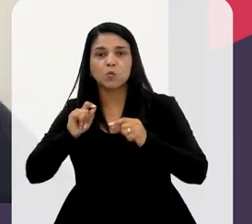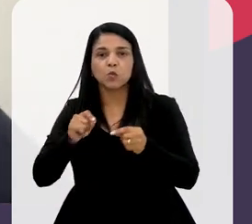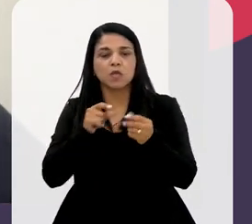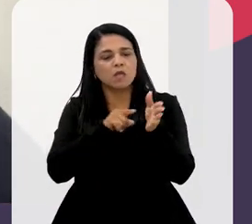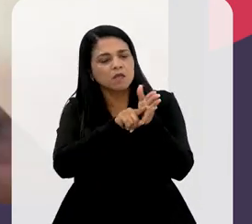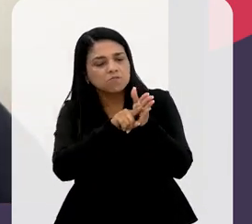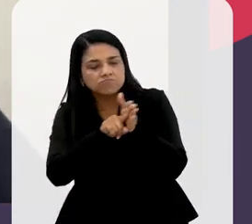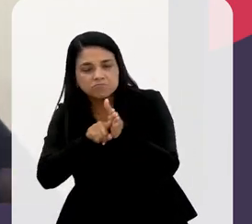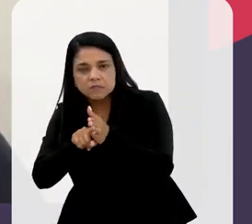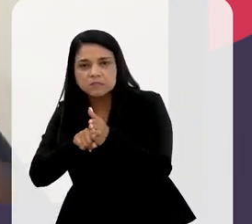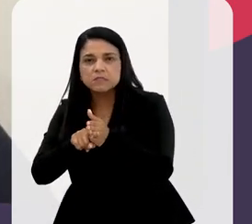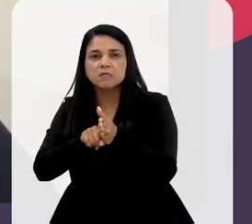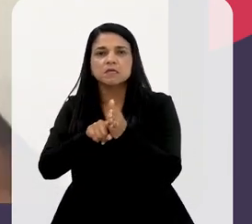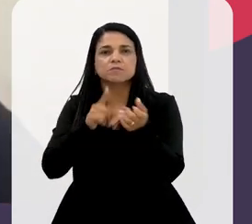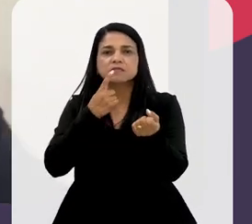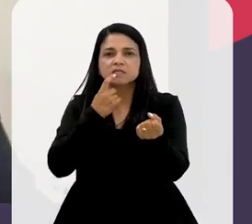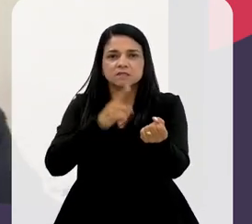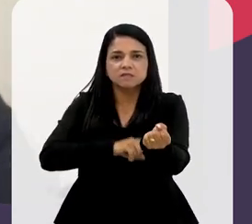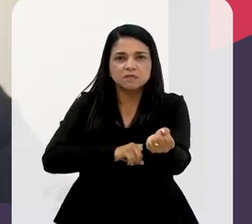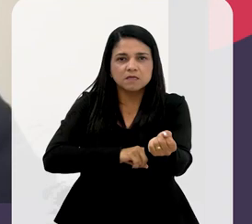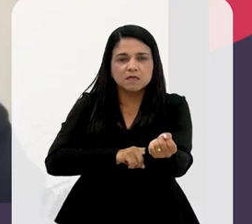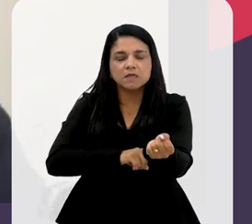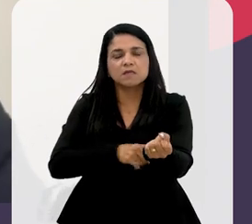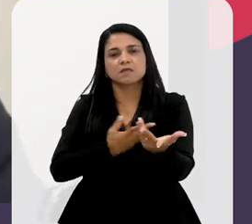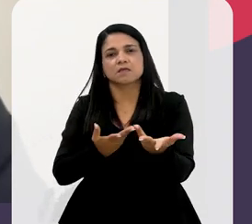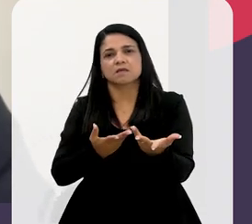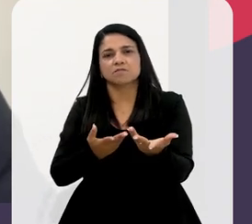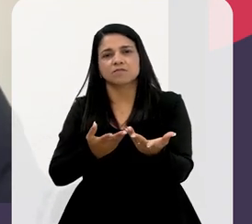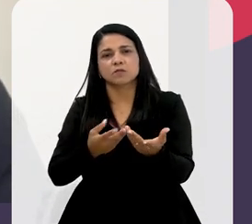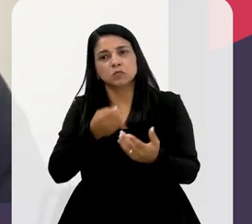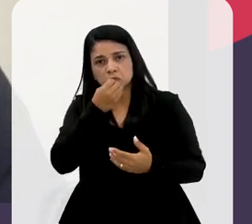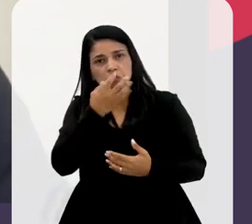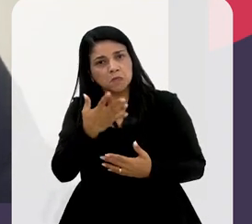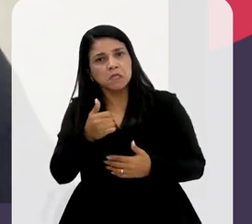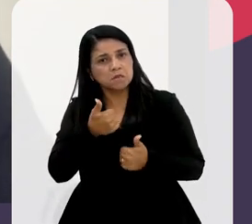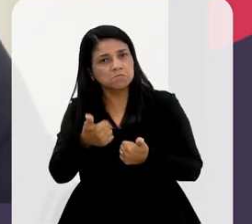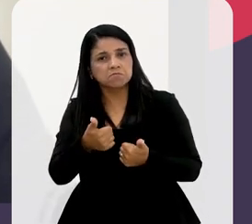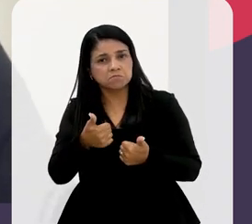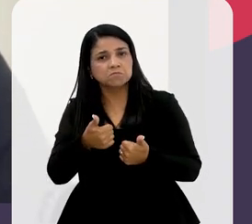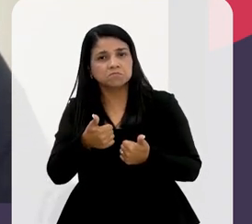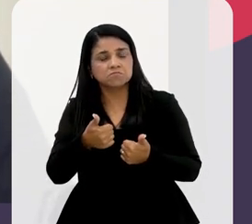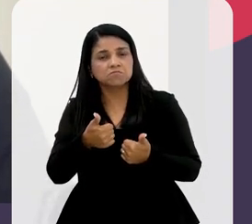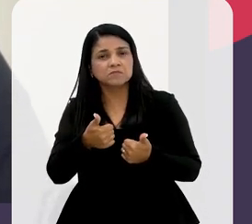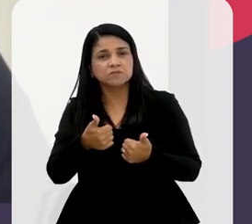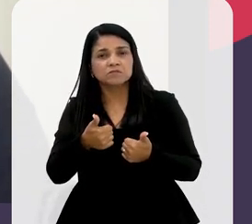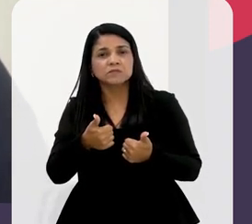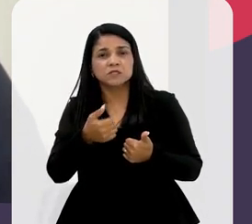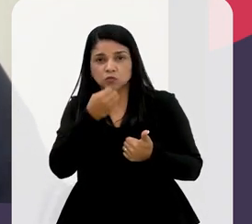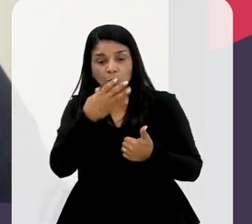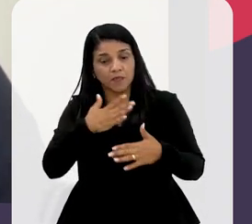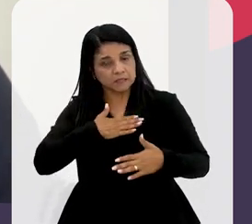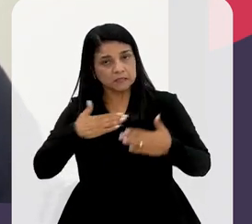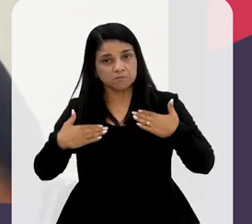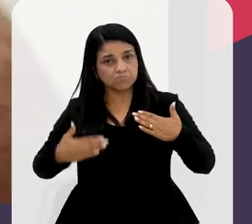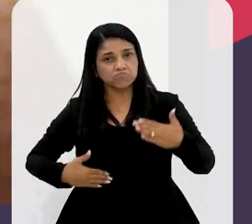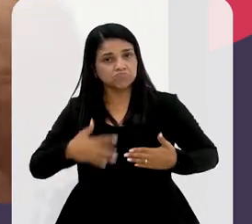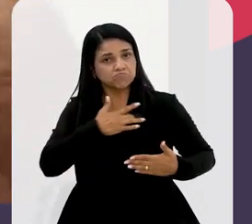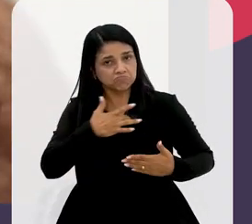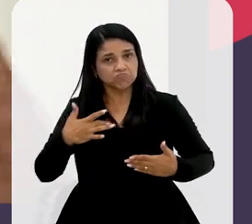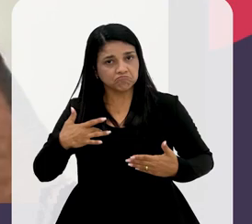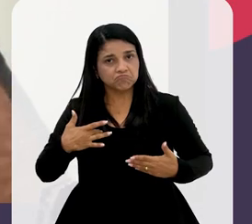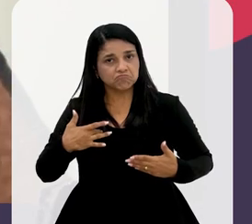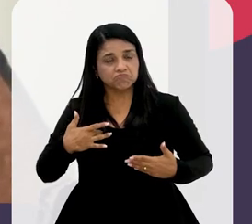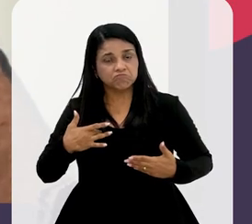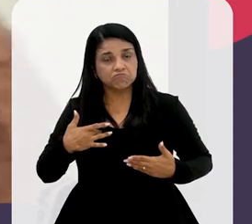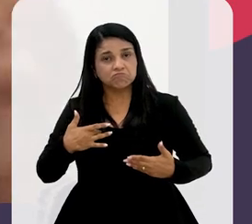perceber tudo. Então, faço os exames, vira e mexe, eu faço exame de sangue. Eu estou tudo bem nisso. Nesse aspecto, eu estou muito